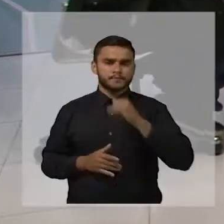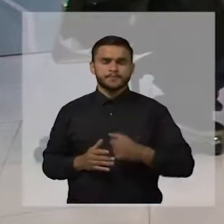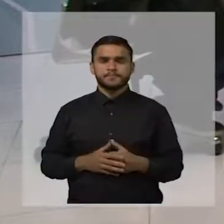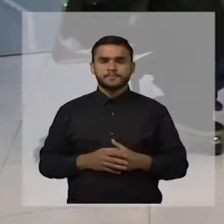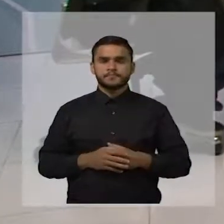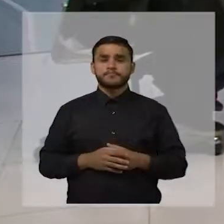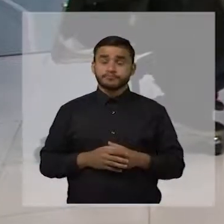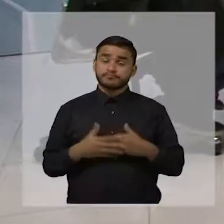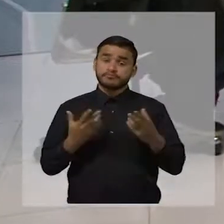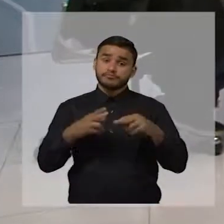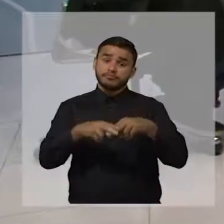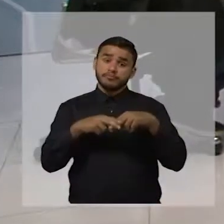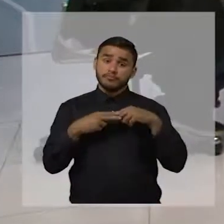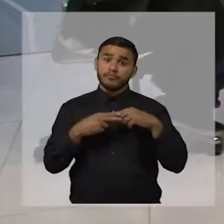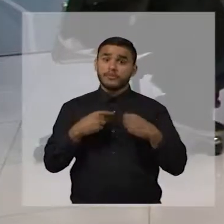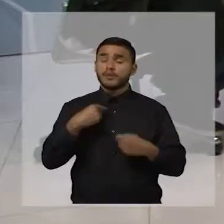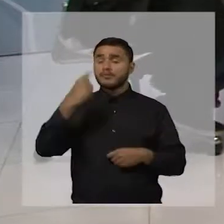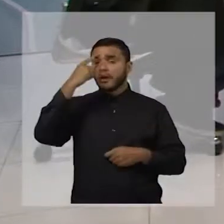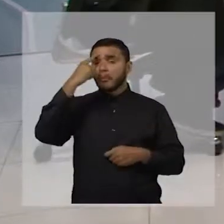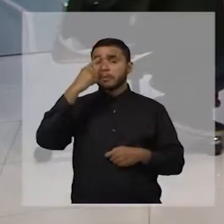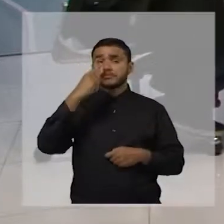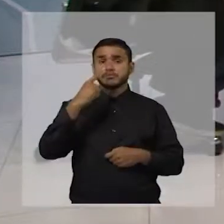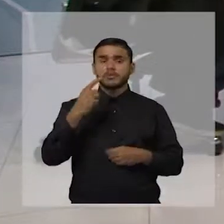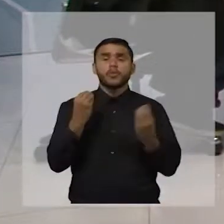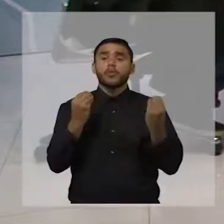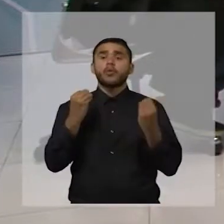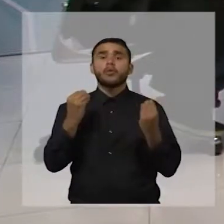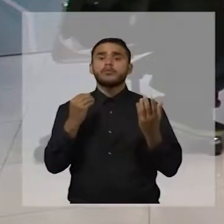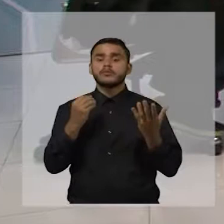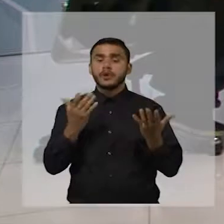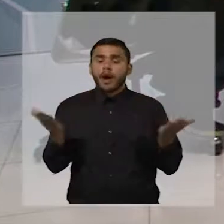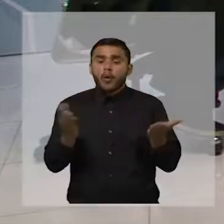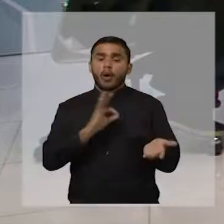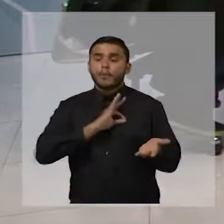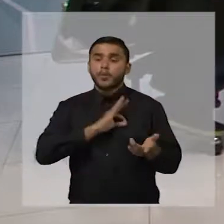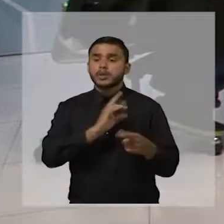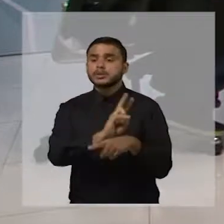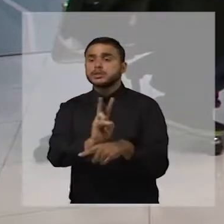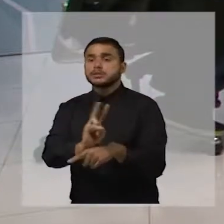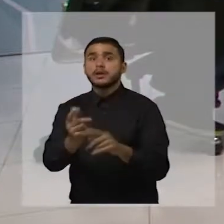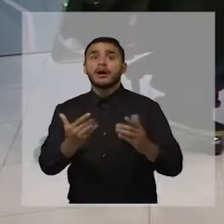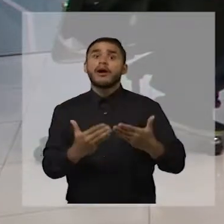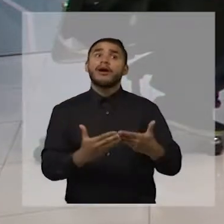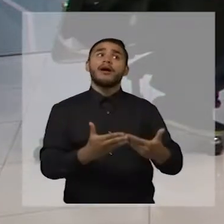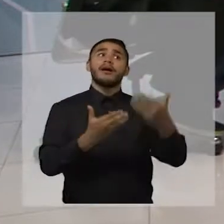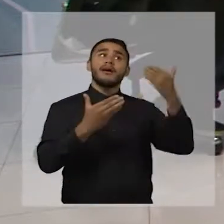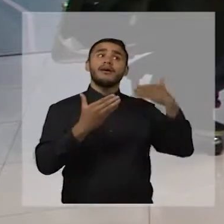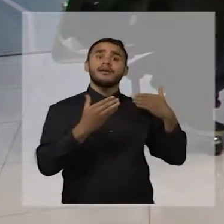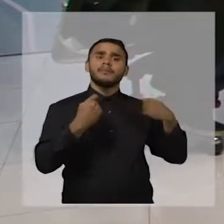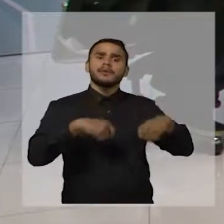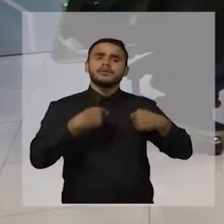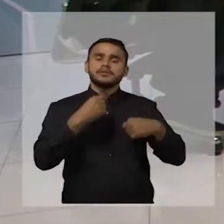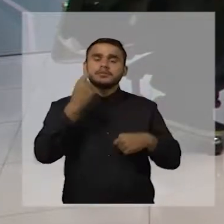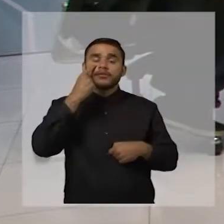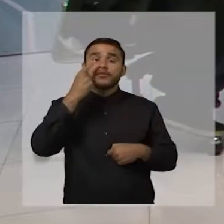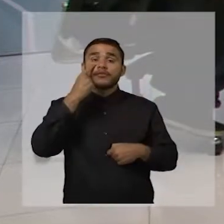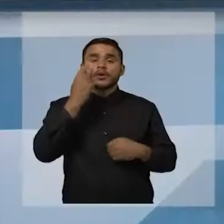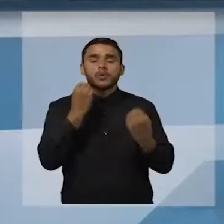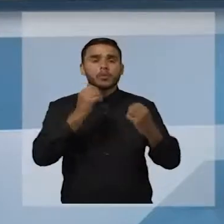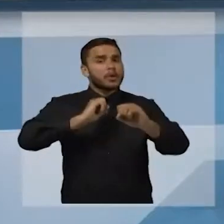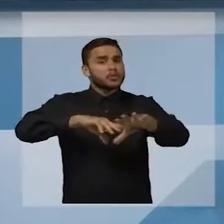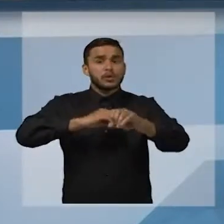o negócio do troco. Então, esse exemplo que é bobo, mas ele colabora para a gente entender o